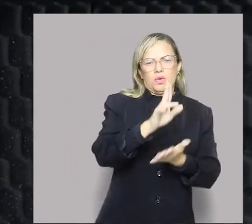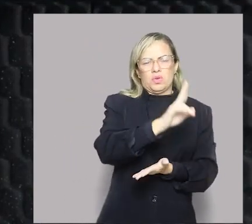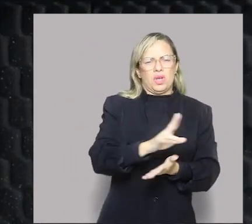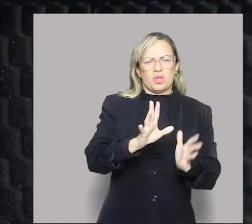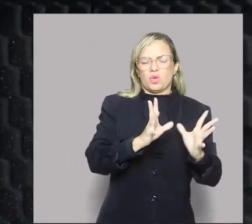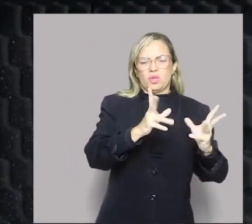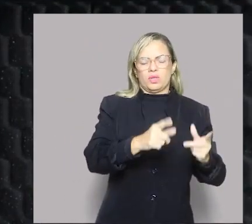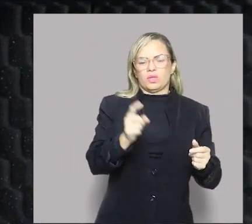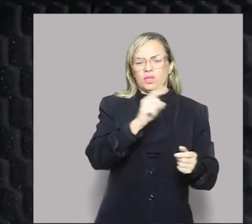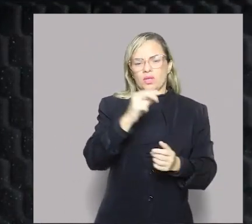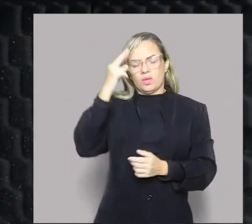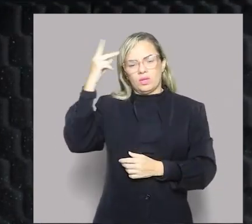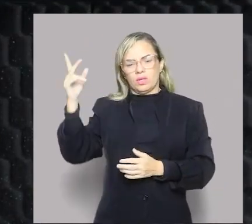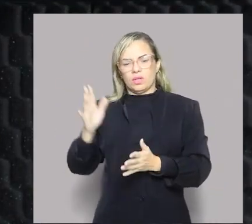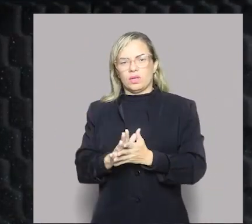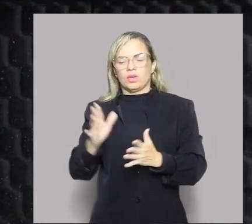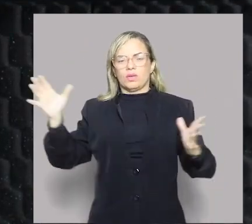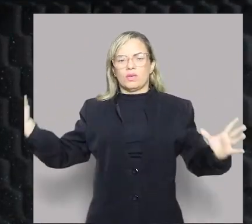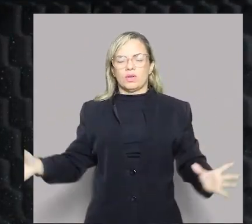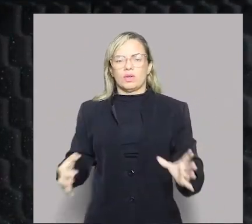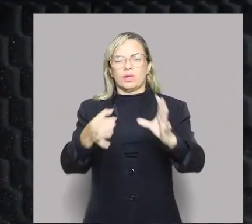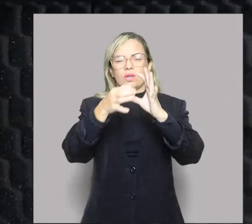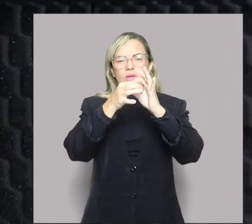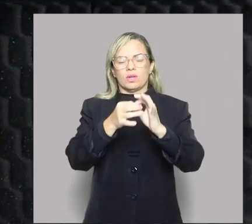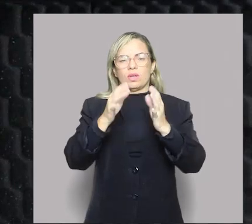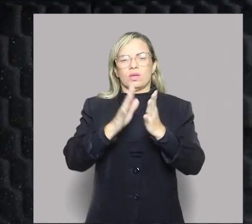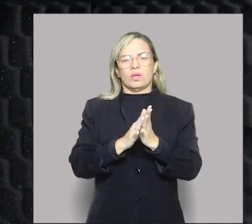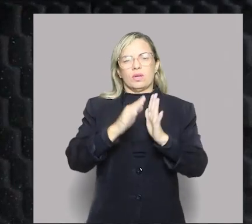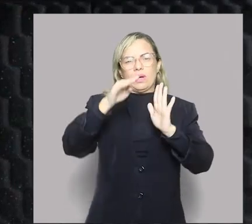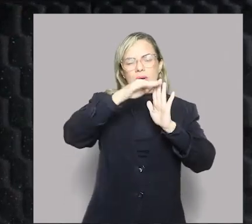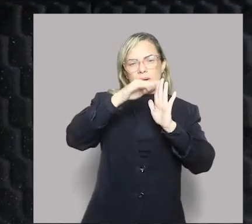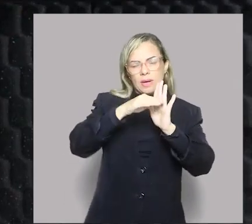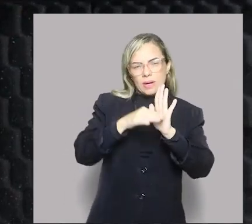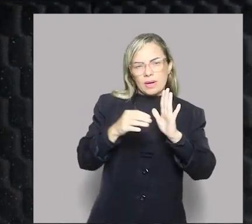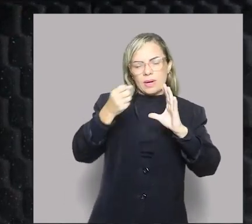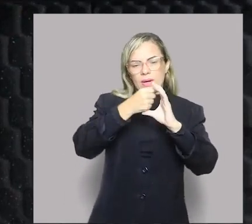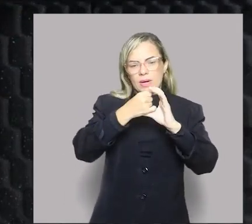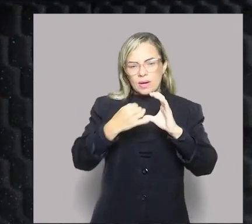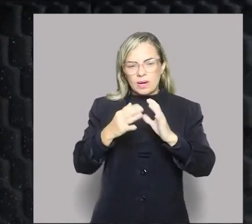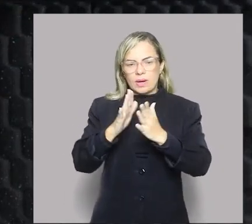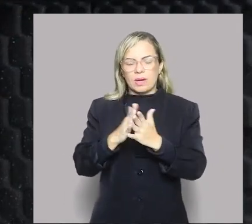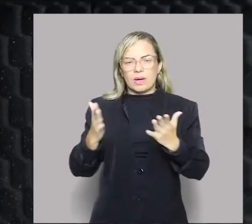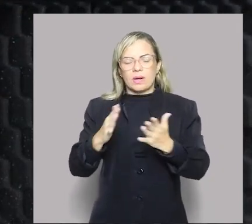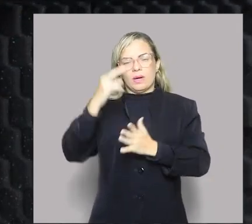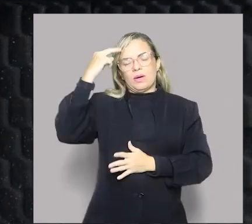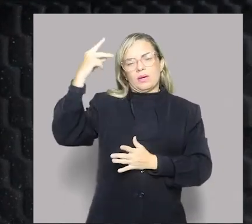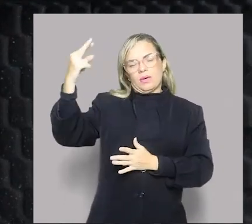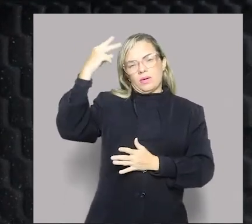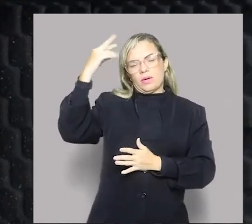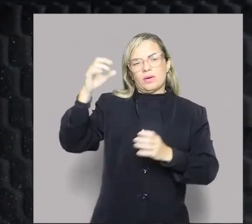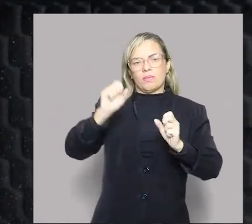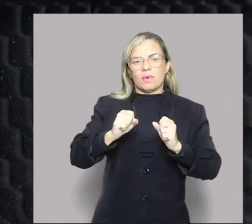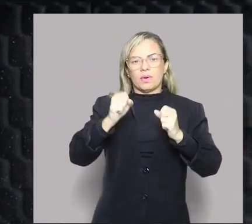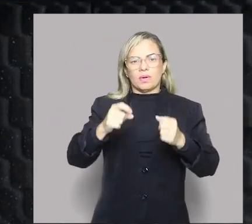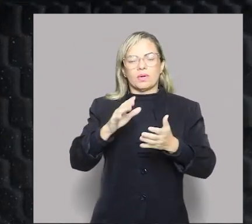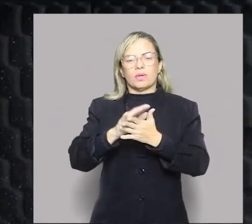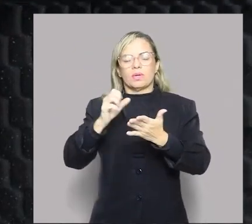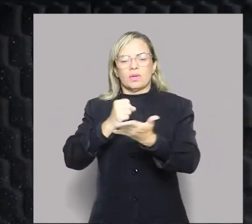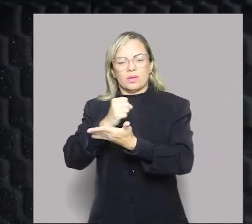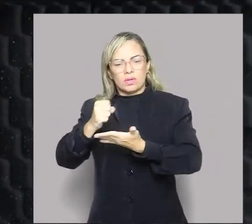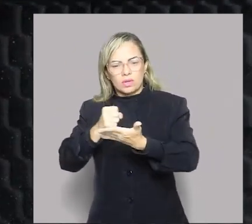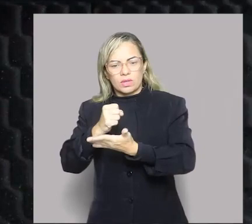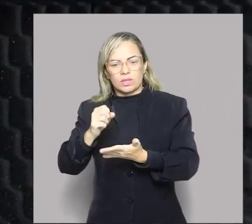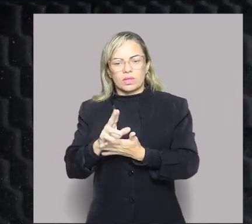da história, não. Eu vou elencar elementos daquela história que sirvam, né, que dê base para o que eu vou